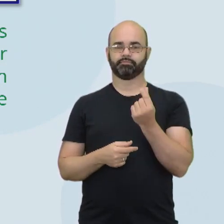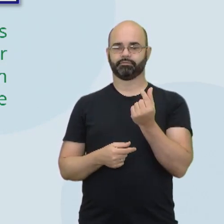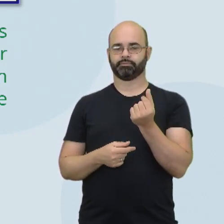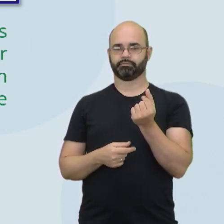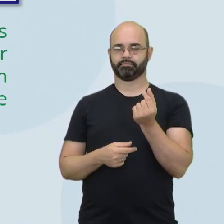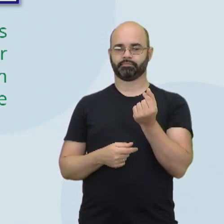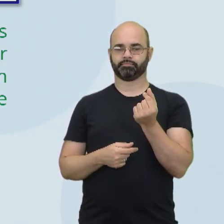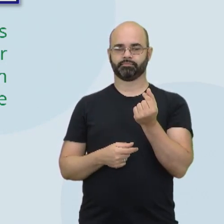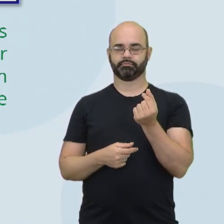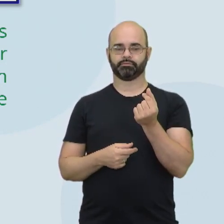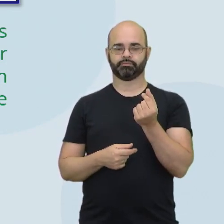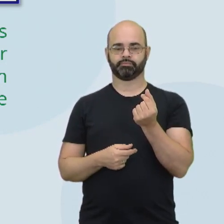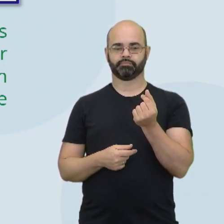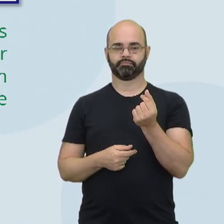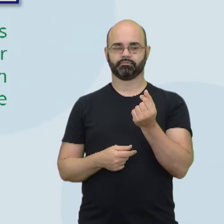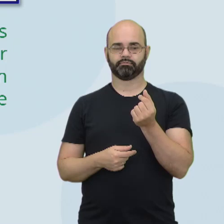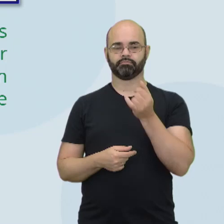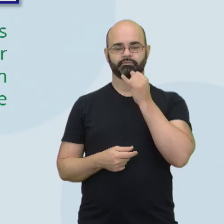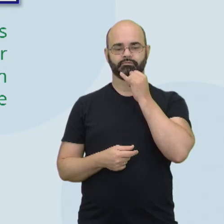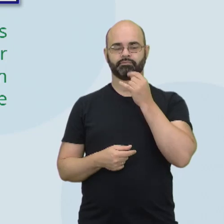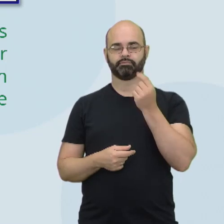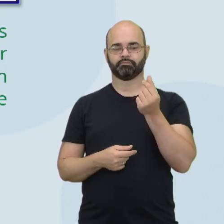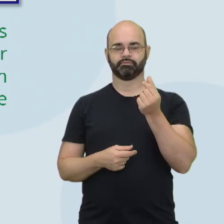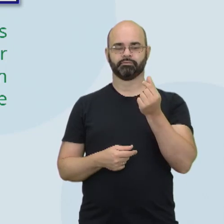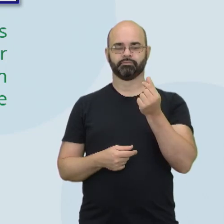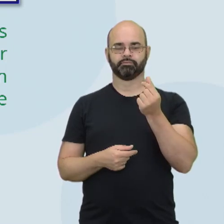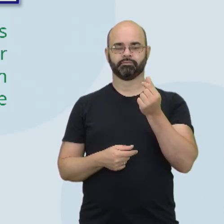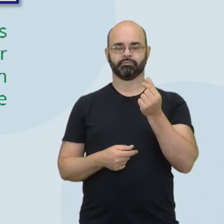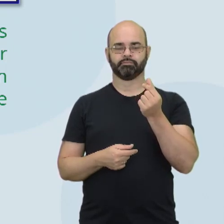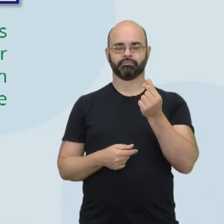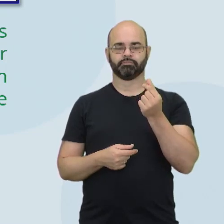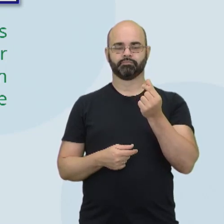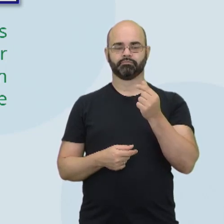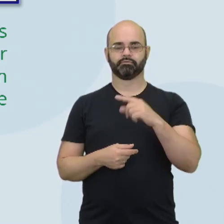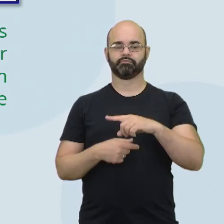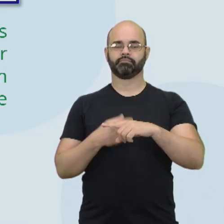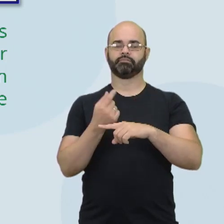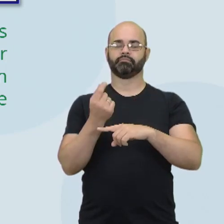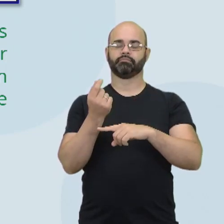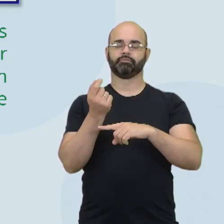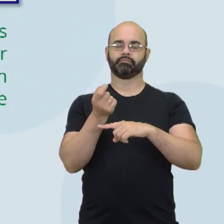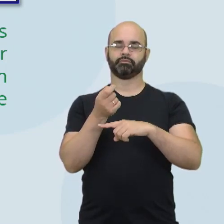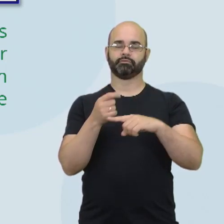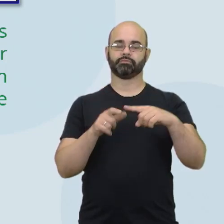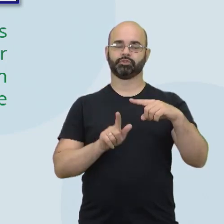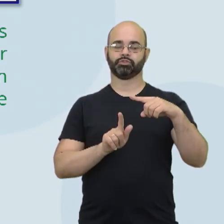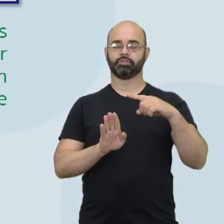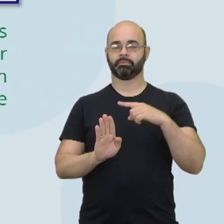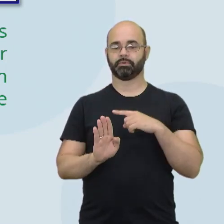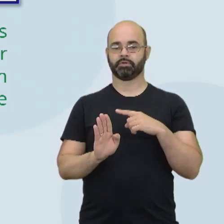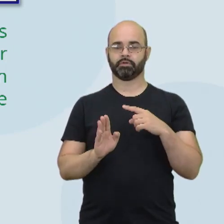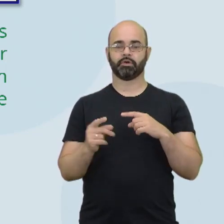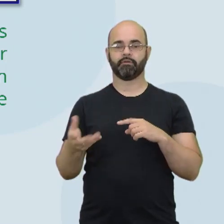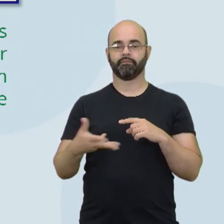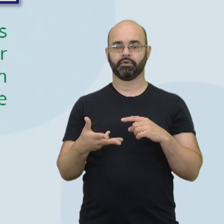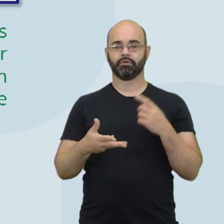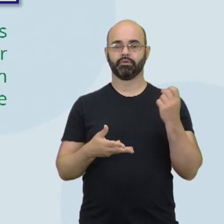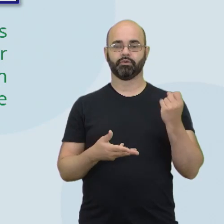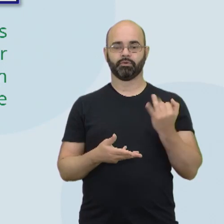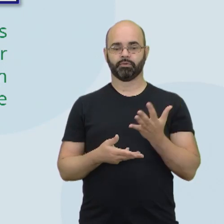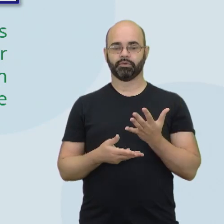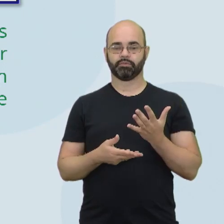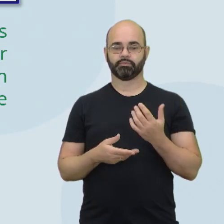né? Esse aqui vai ser os reais, né? Com a velocidade, com os gigabytes. Fazendo esta divisão, a gente pode encontrar